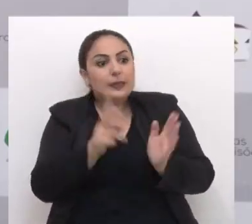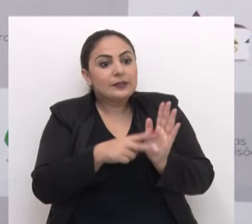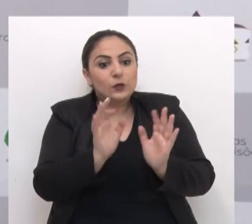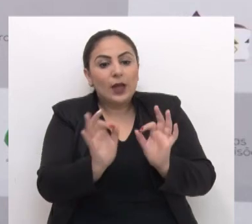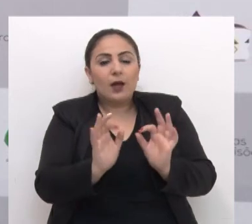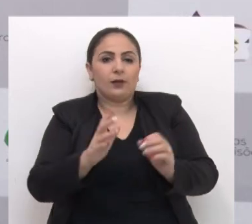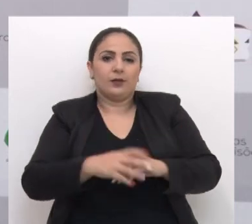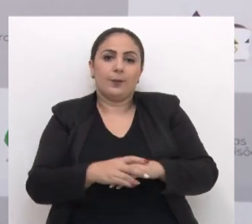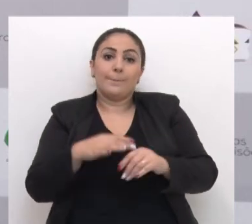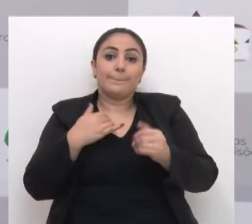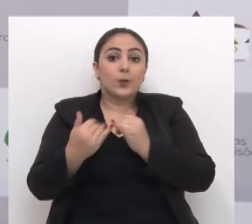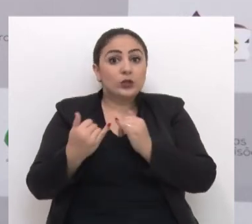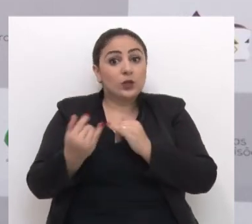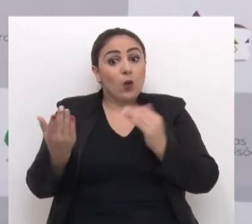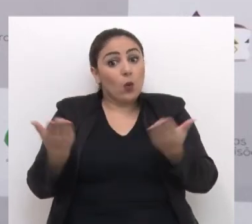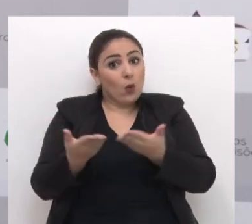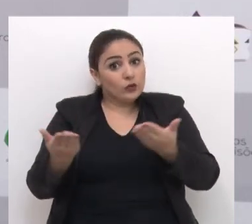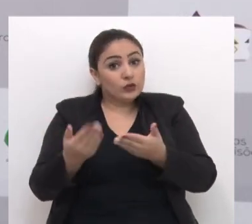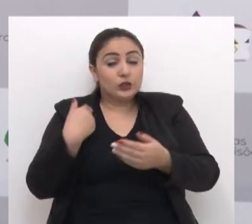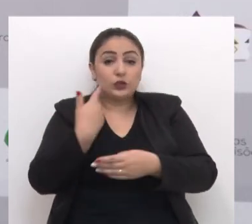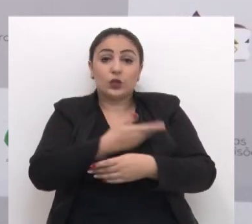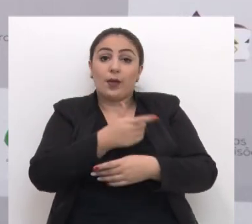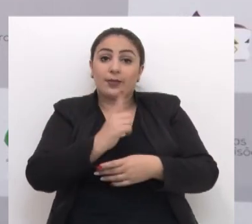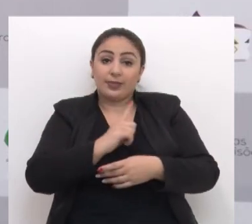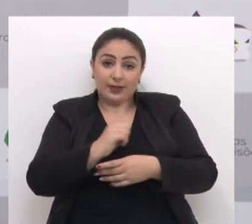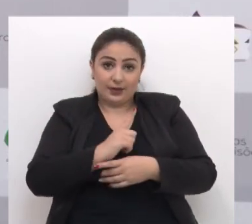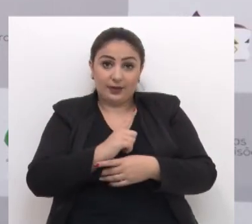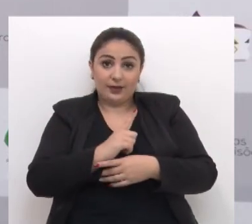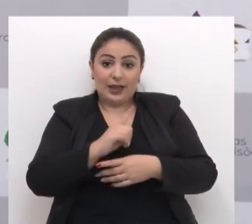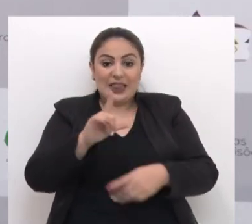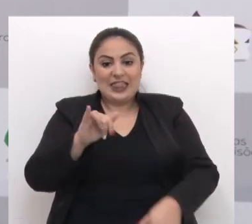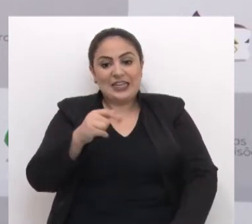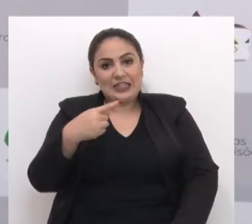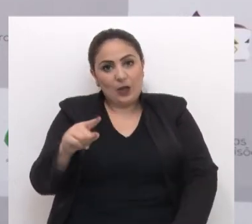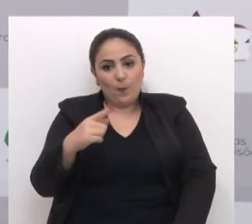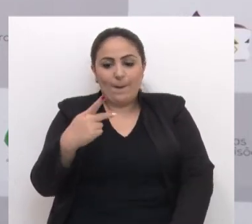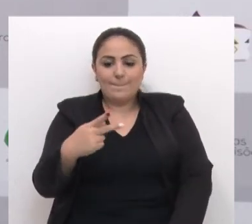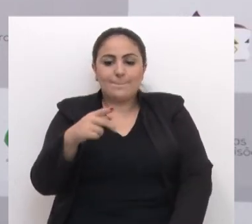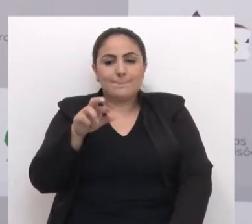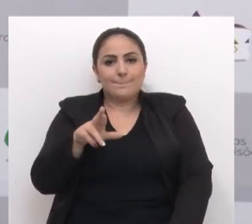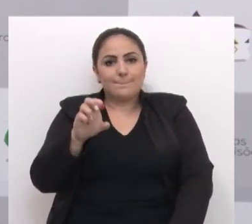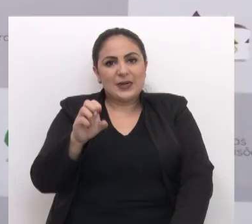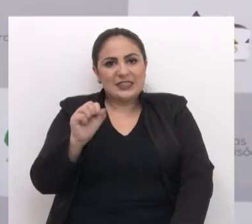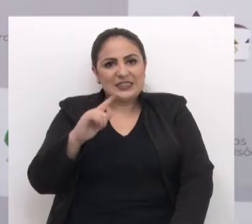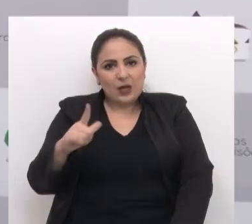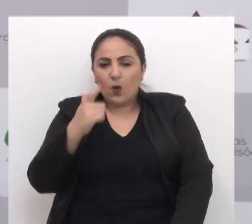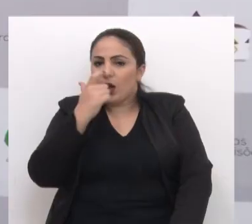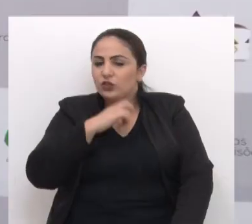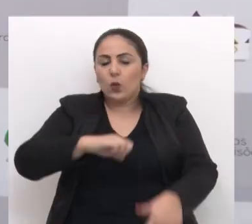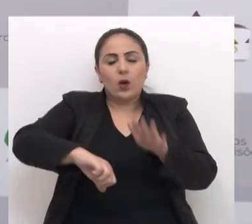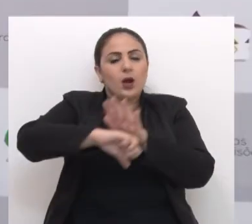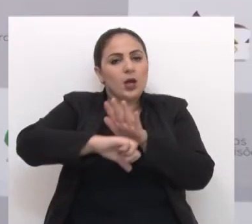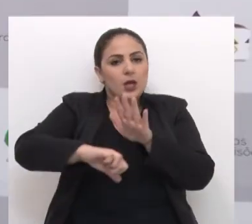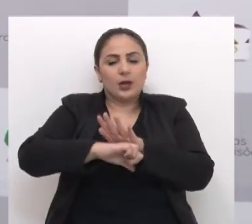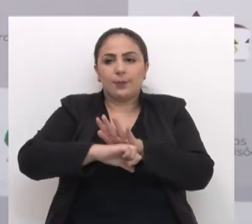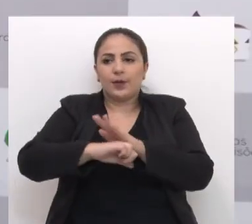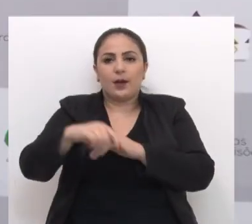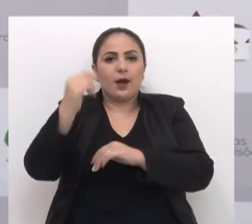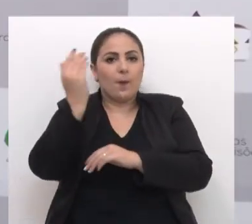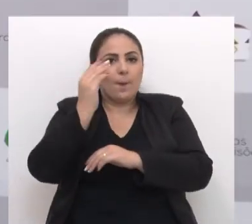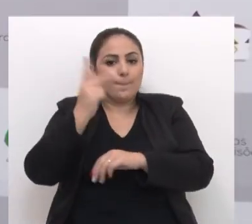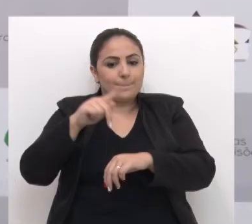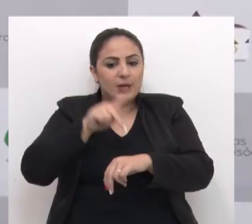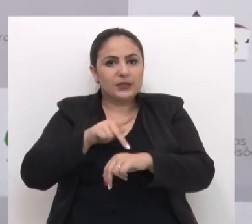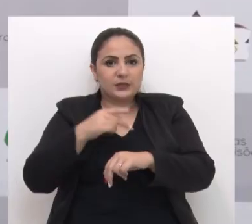opinião pública. Por exemplo, no dia de hoje nós estamos tendo o leilão do pré-sal, que é um dos maiores crimes de lesa pátria que nós já